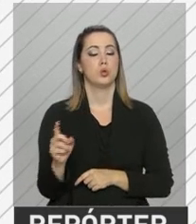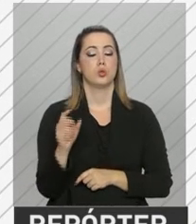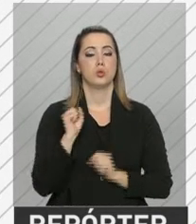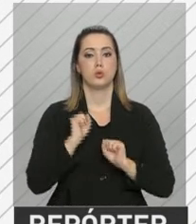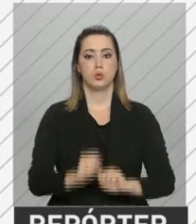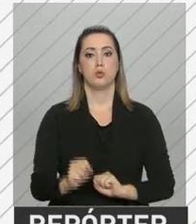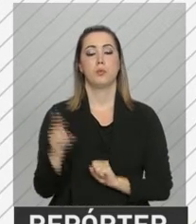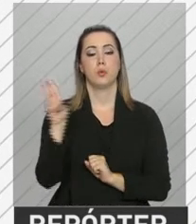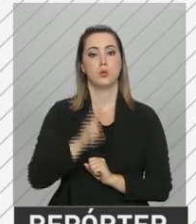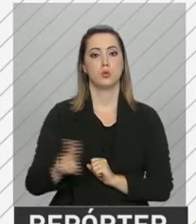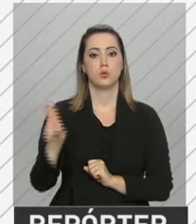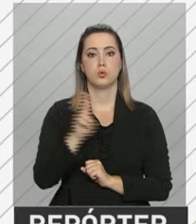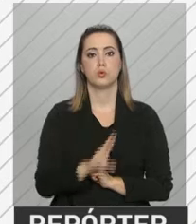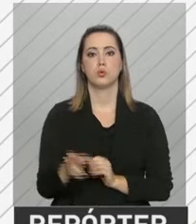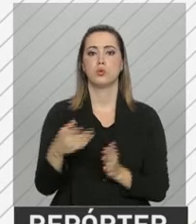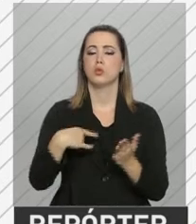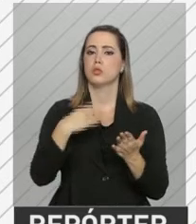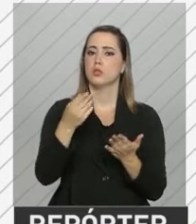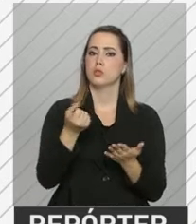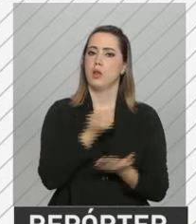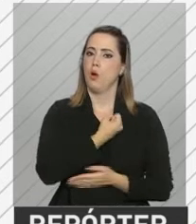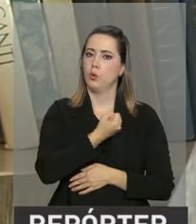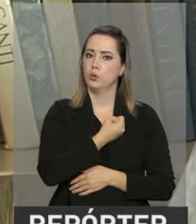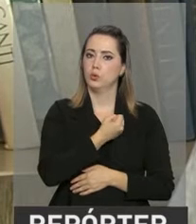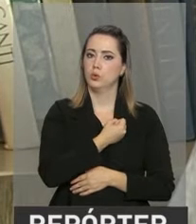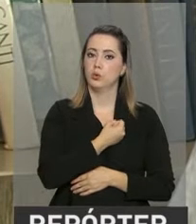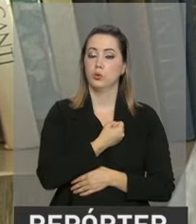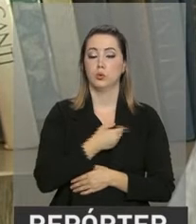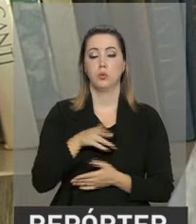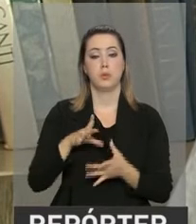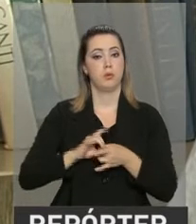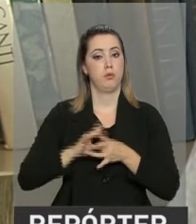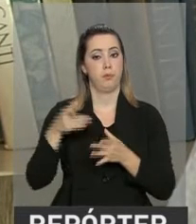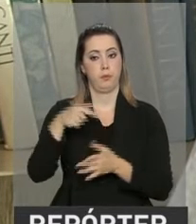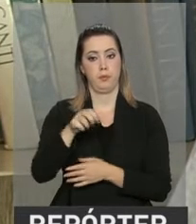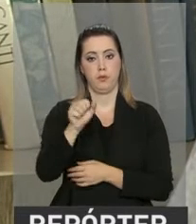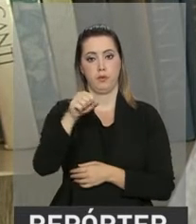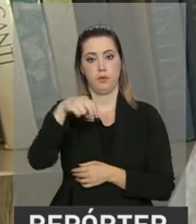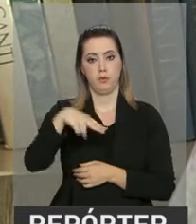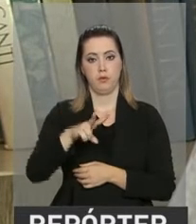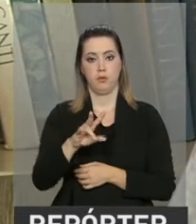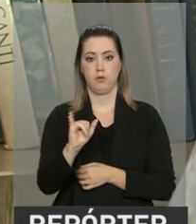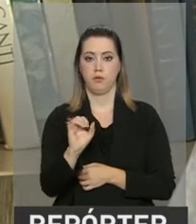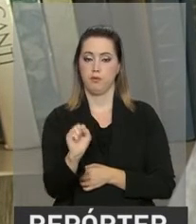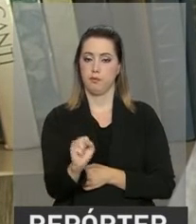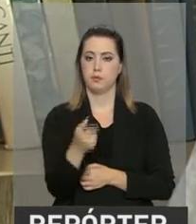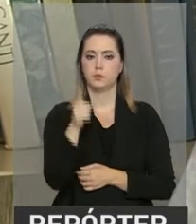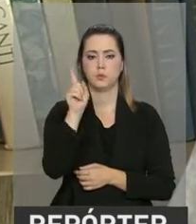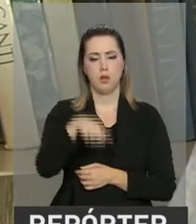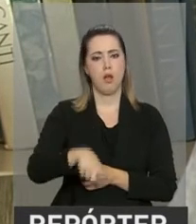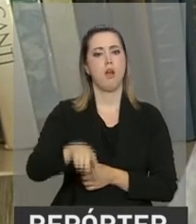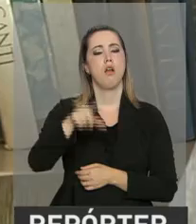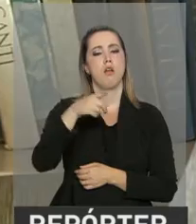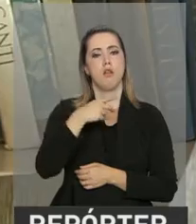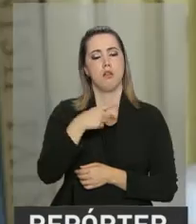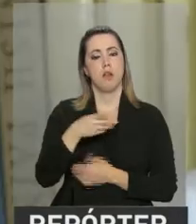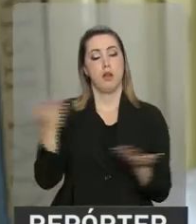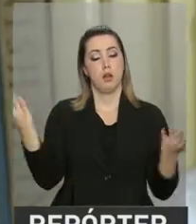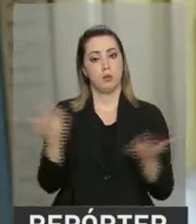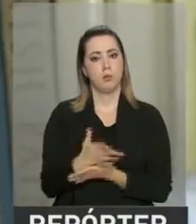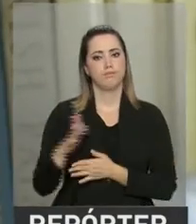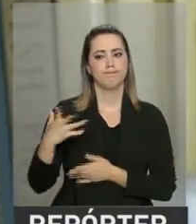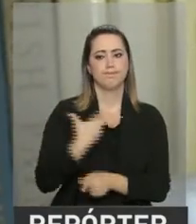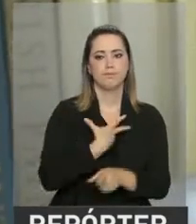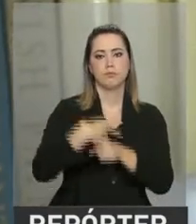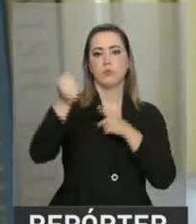a quantidade autorizada pela Anvisa. Para este especialista, a decisão é mais uma conquista para